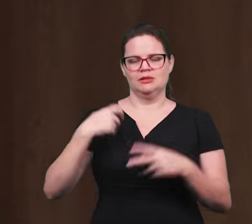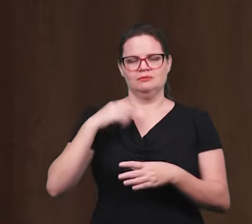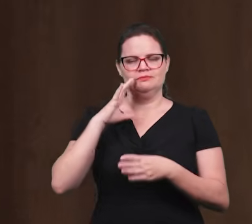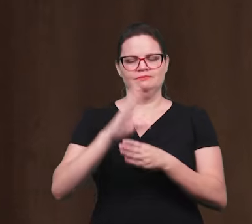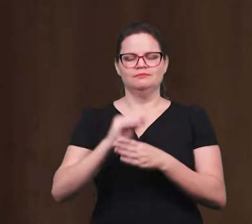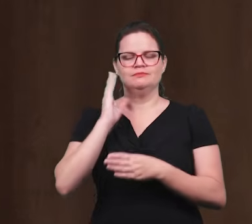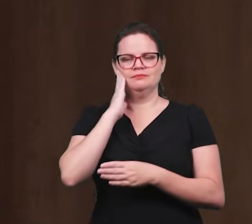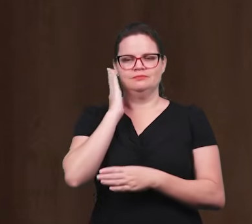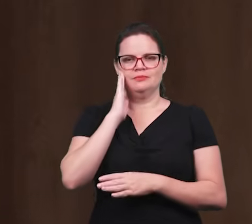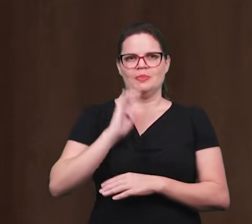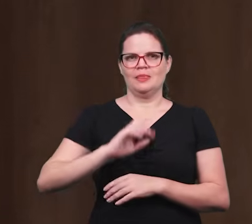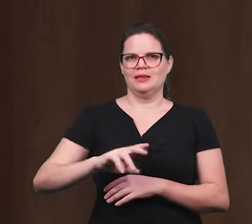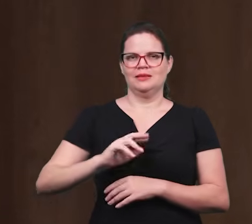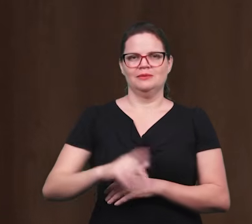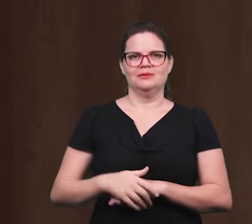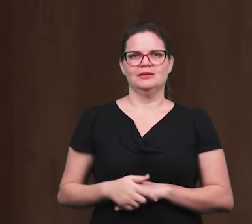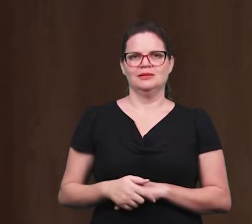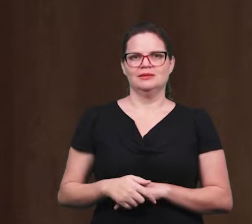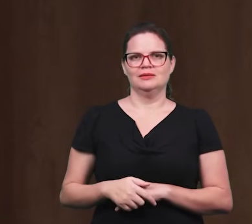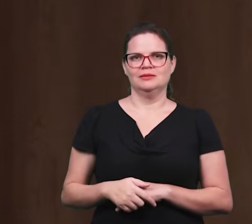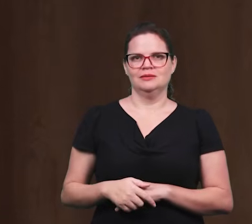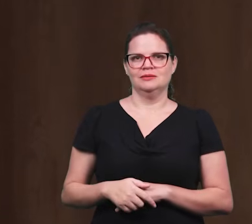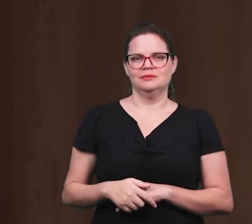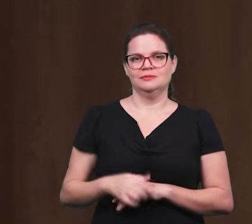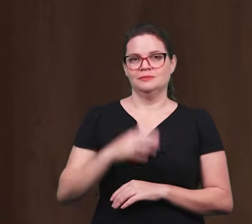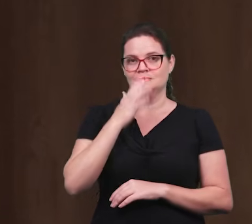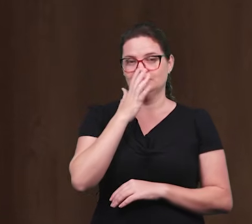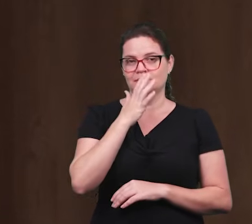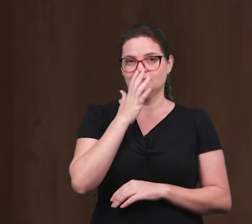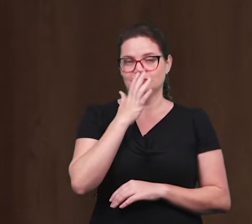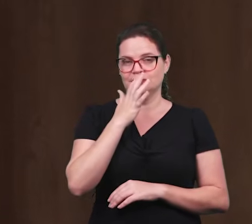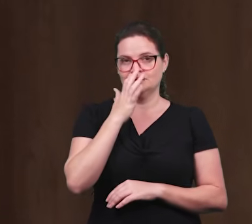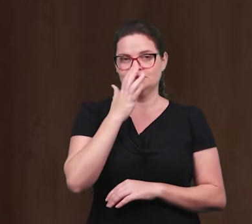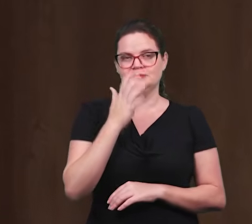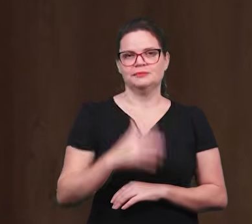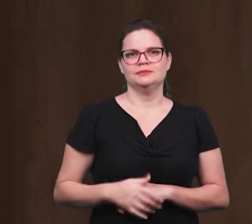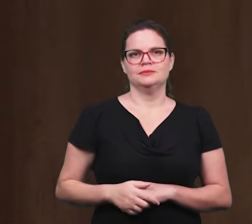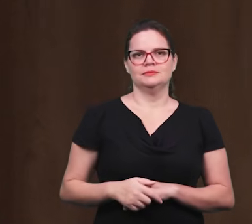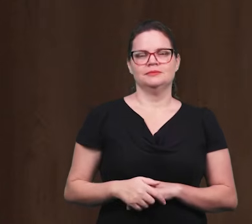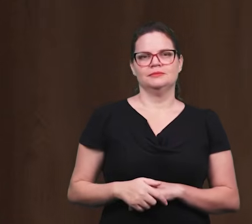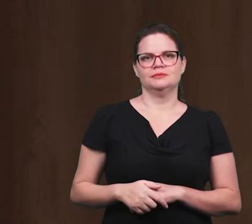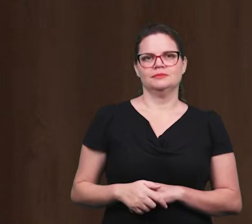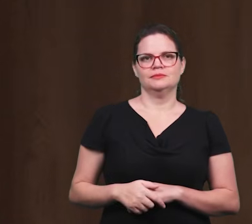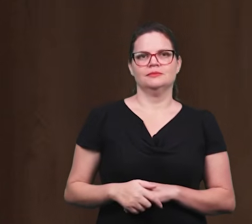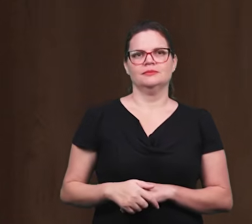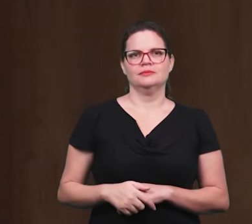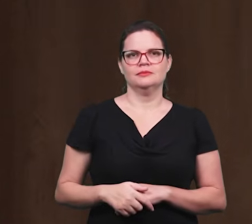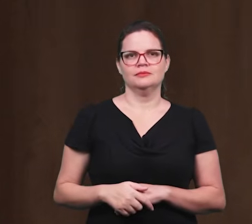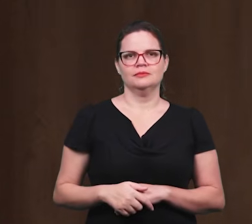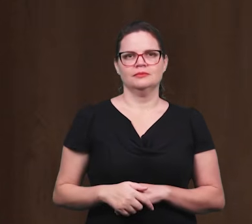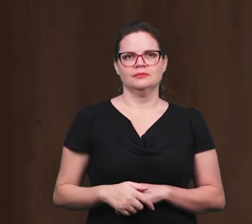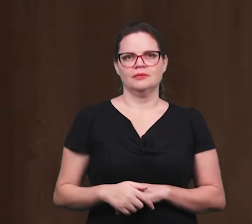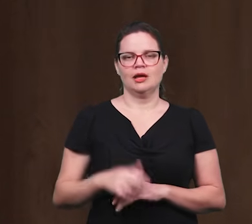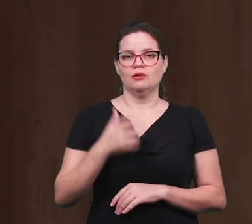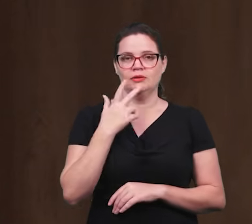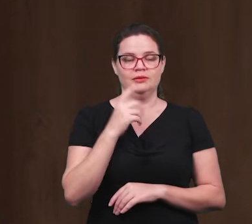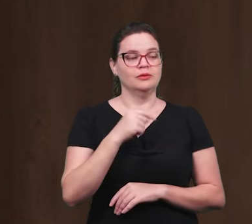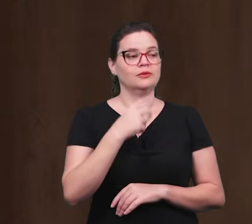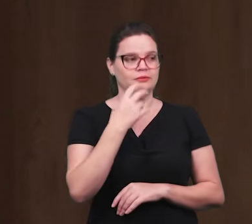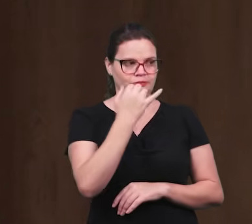que não era ali o lugar daquilo. Aí eu falei assim, ela falou, não, eu falei assim, fala com ela o